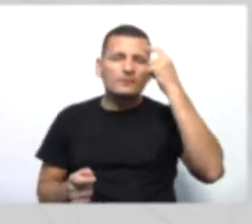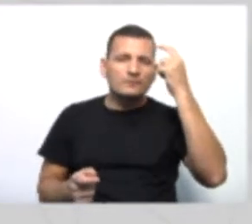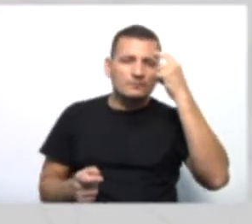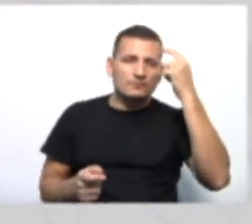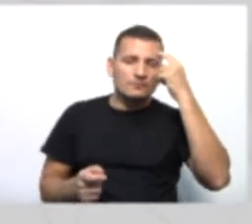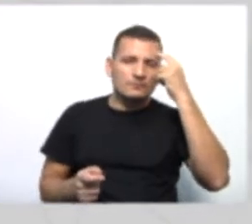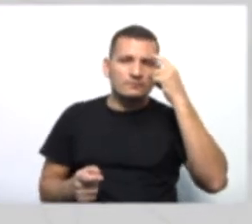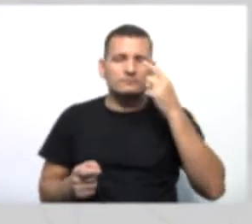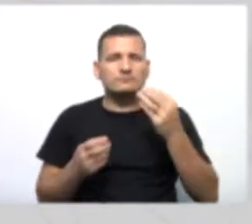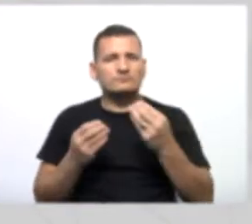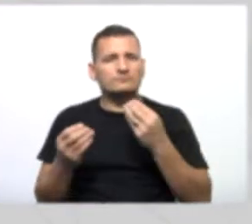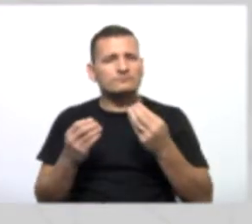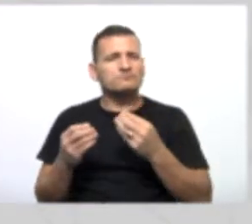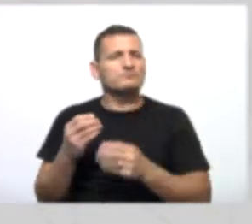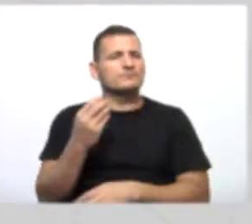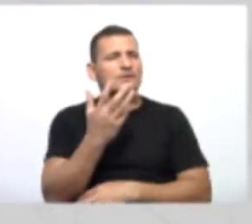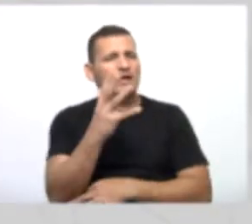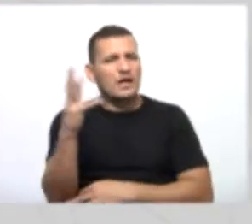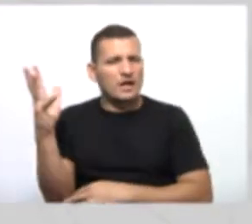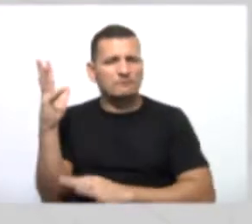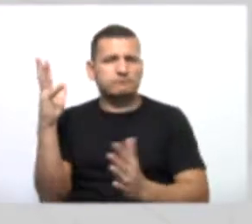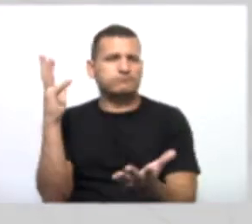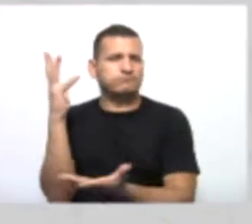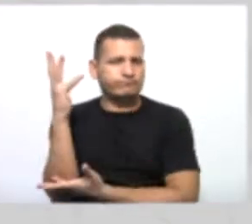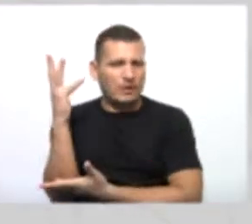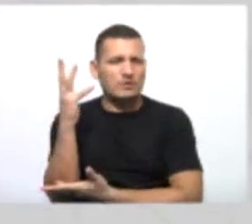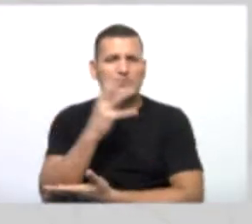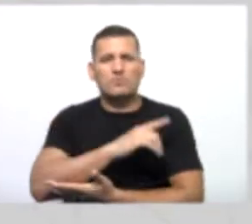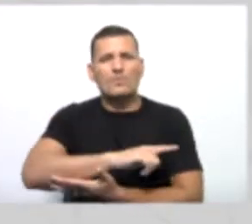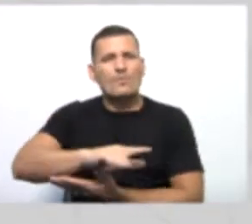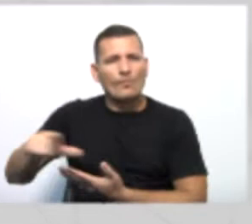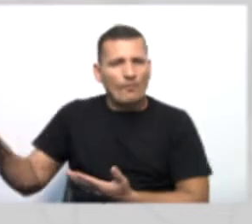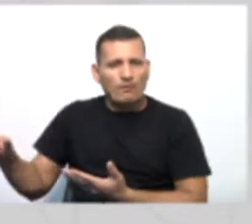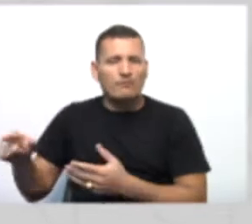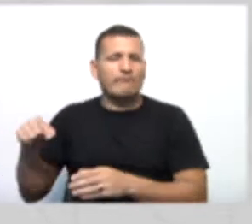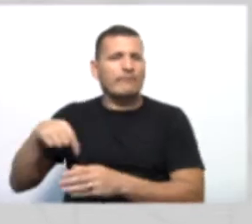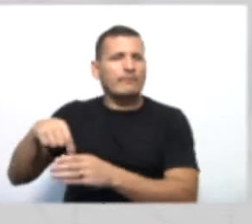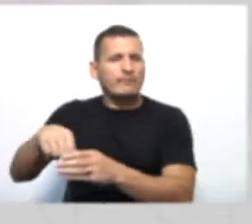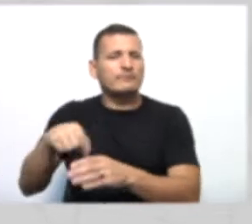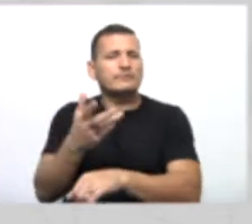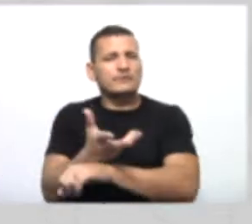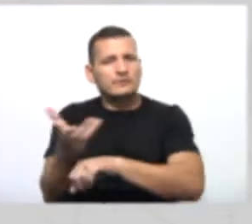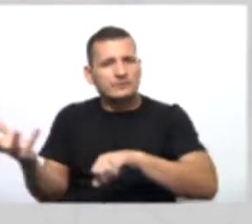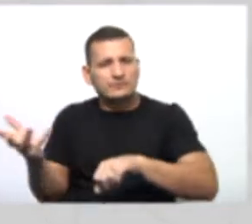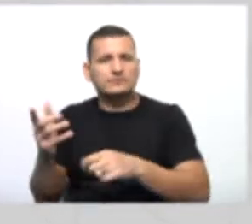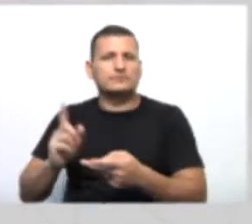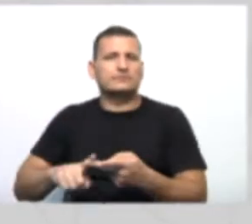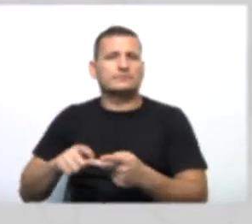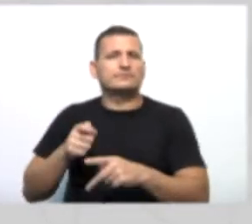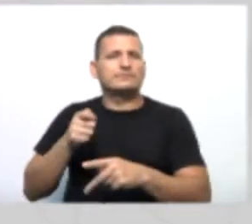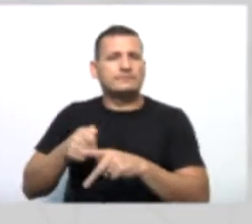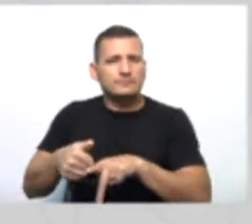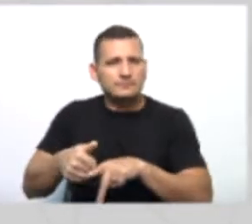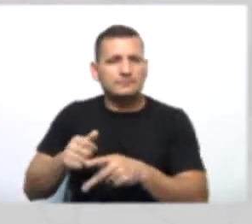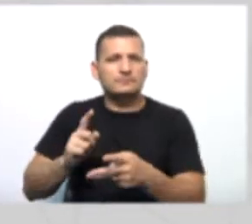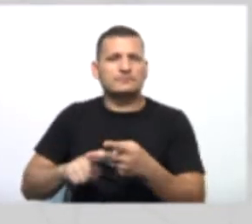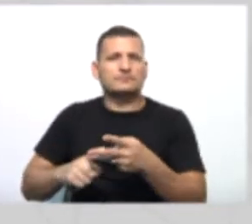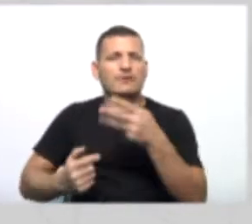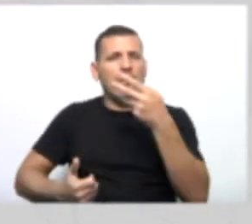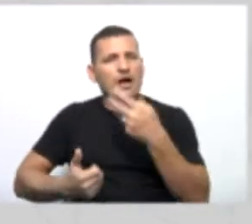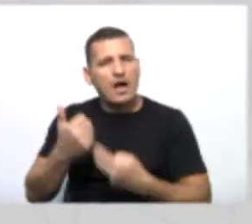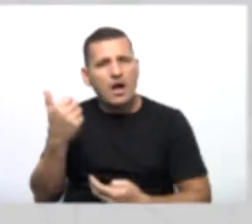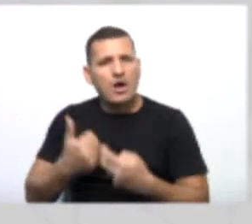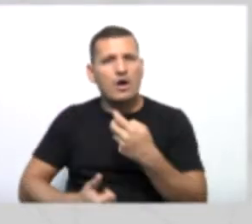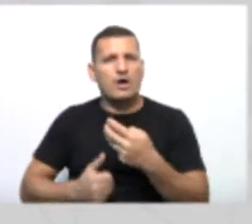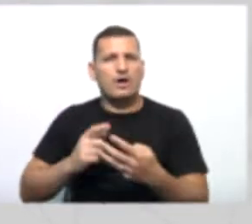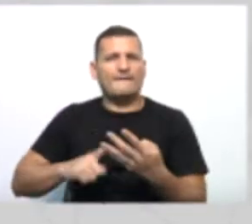vida, muitos campos desmatados, não é? E se planta capim, e se planta lavouras, e é milho, é arroz, é soja, são